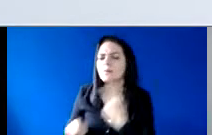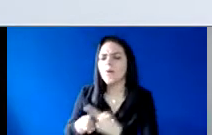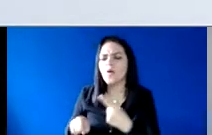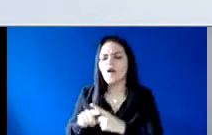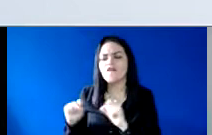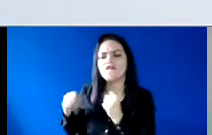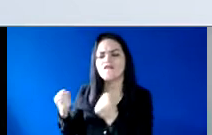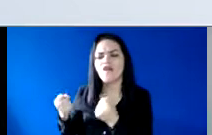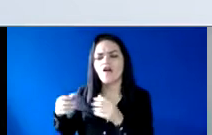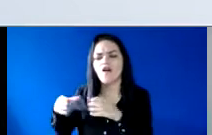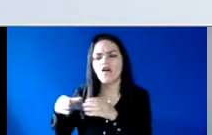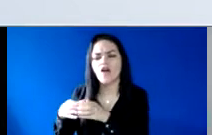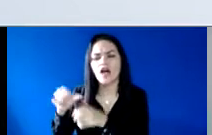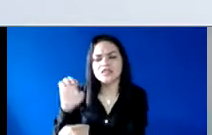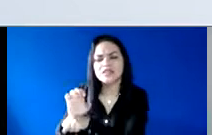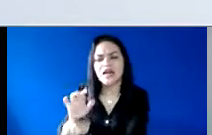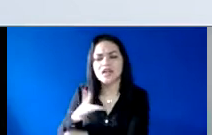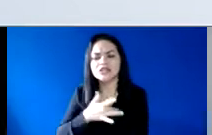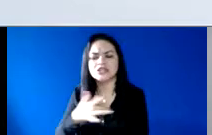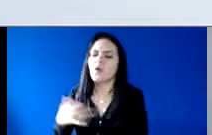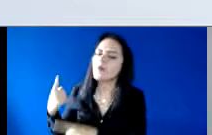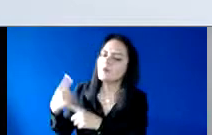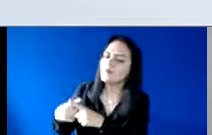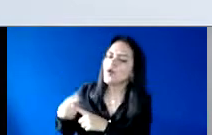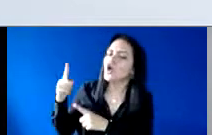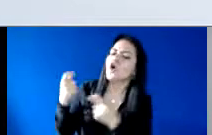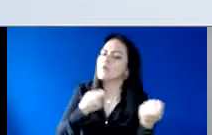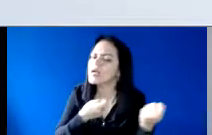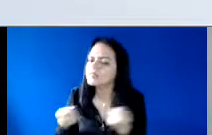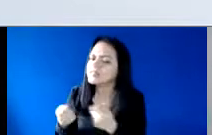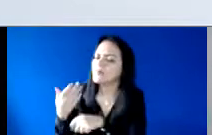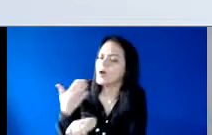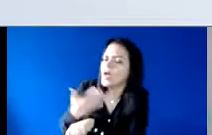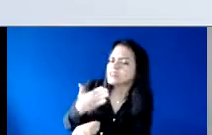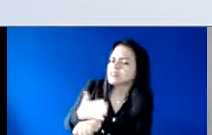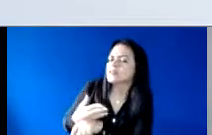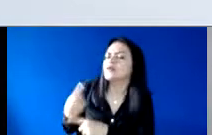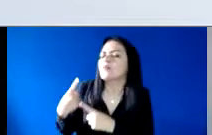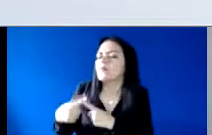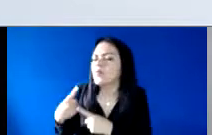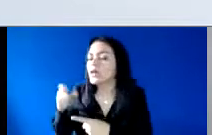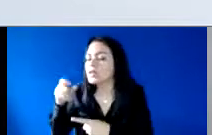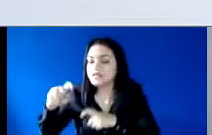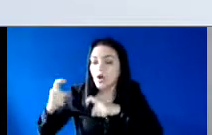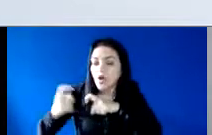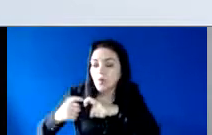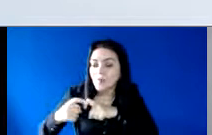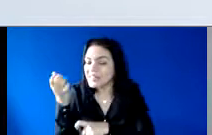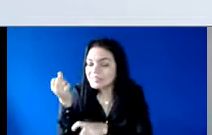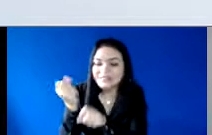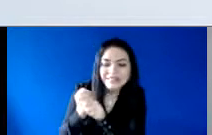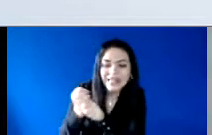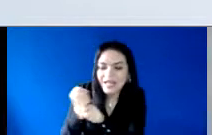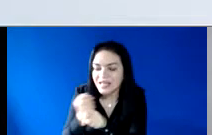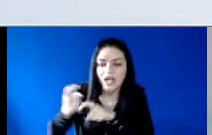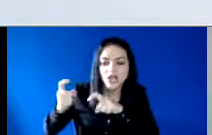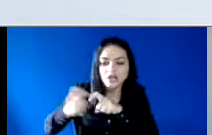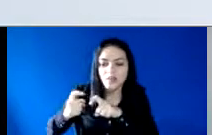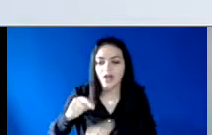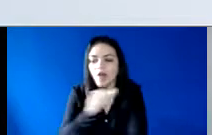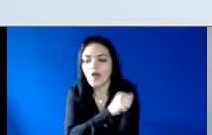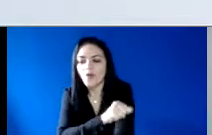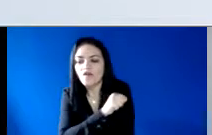programa nosso aqui do governo do estado, passou uma semana fazendo um treinamento se o médico tem 6 anos de medicina e o